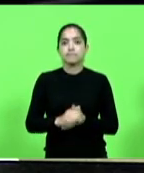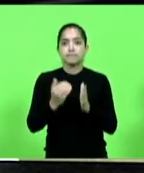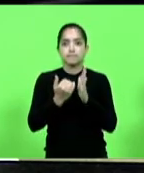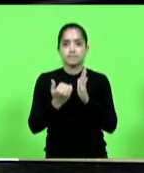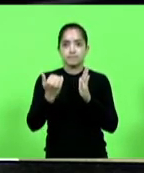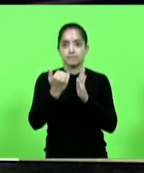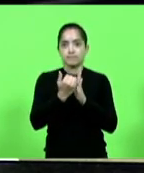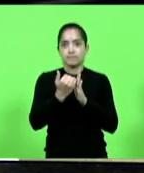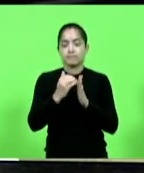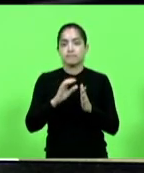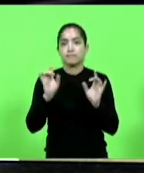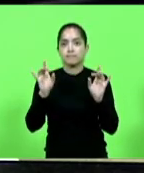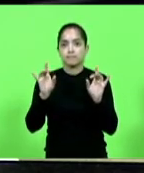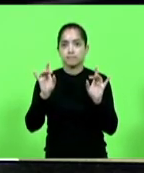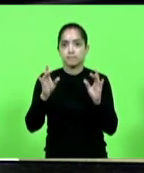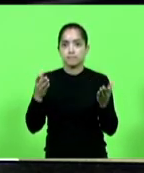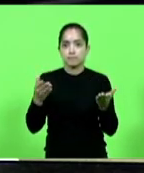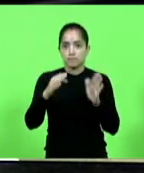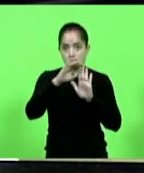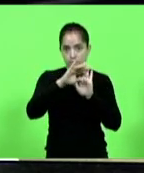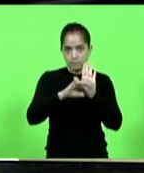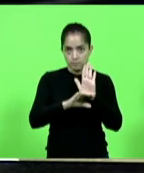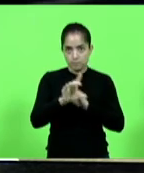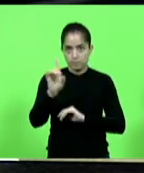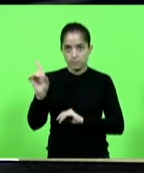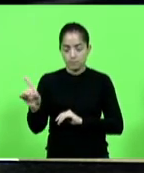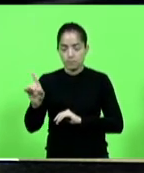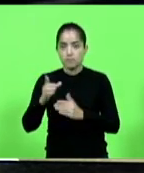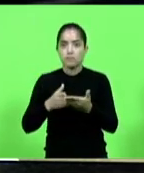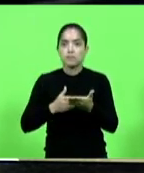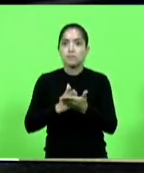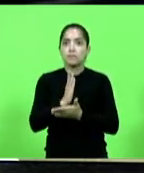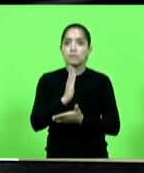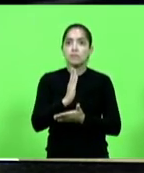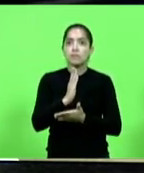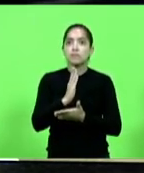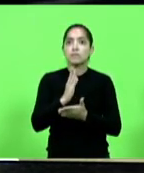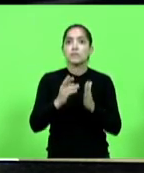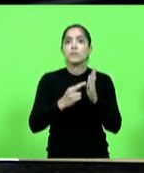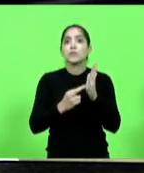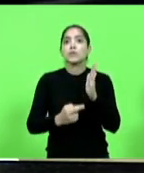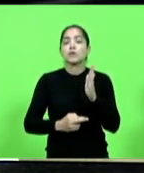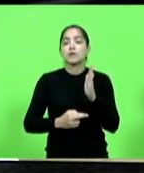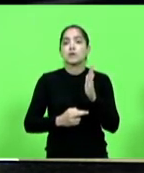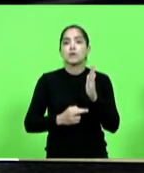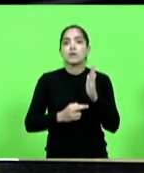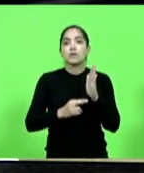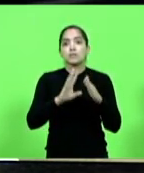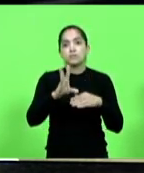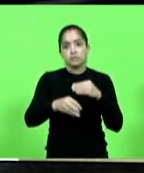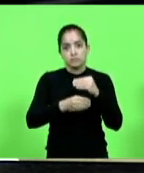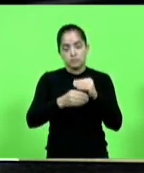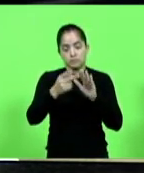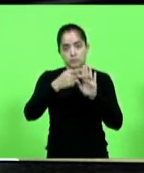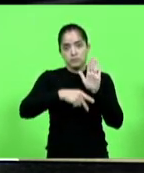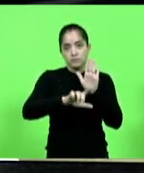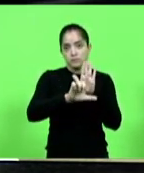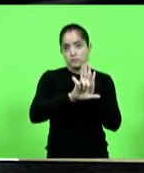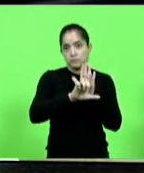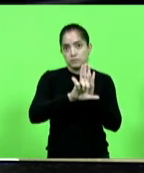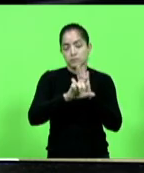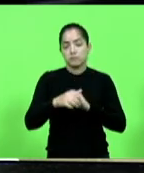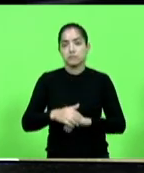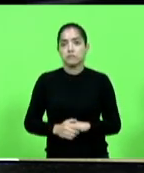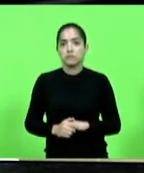Ordem do dia. Foram aprovadas as redações finais exaradas aos projetos de lei